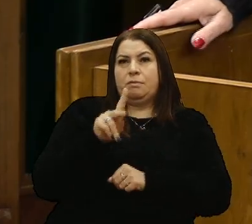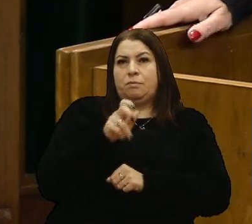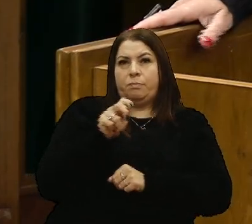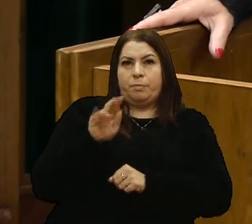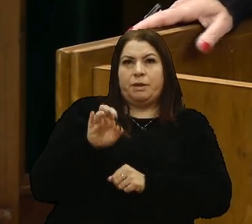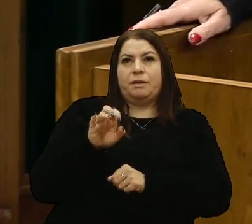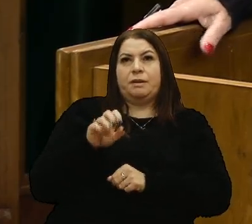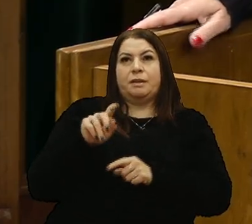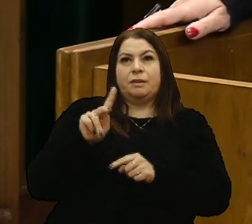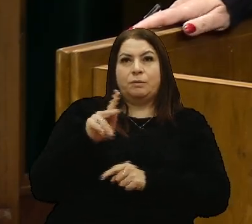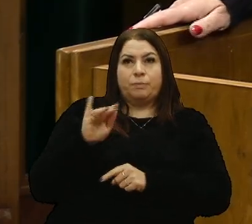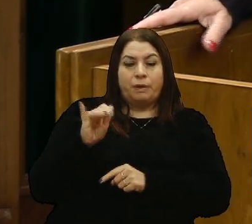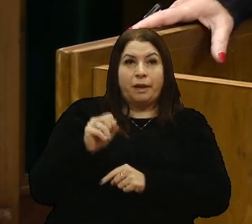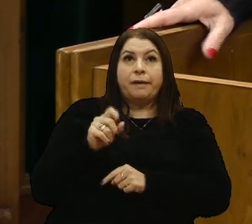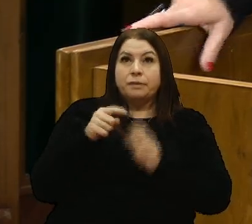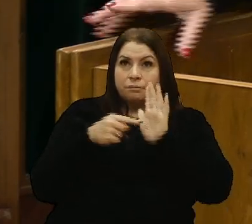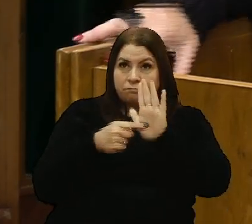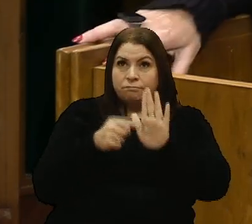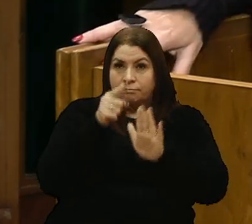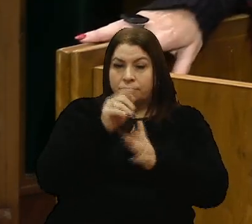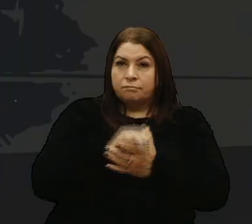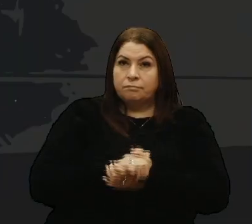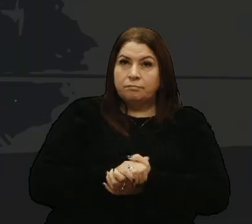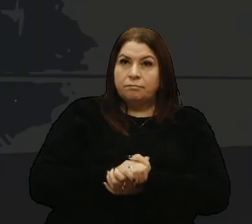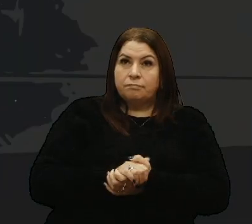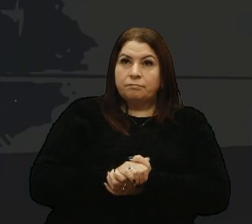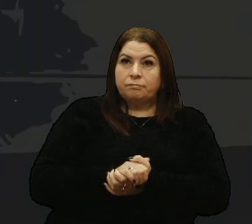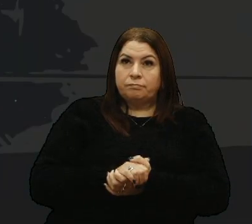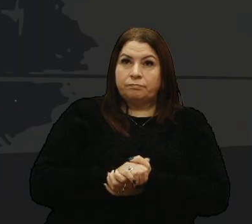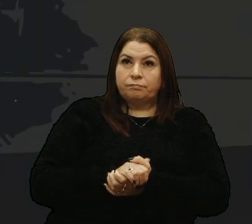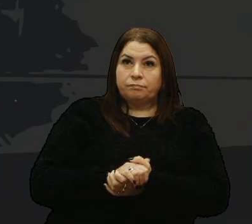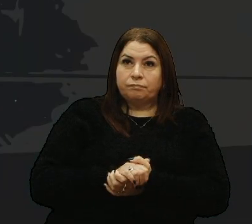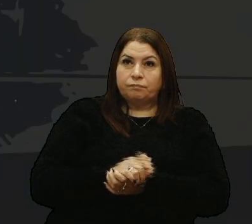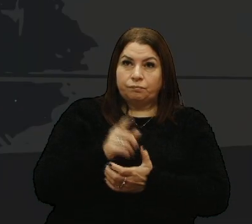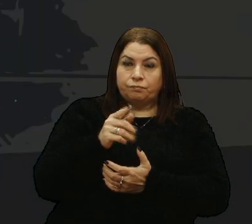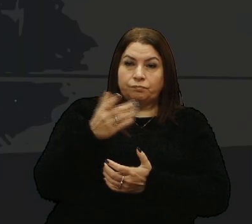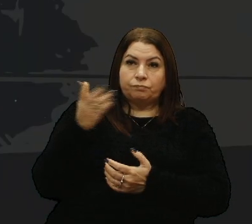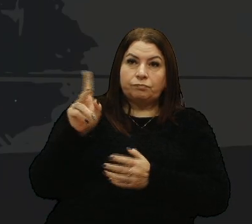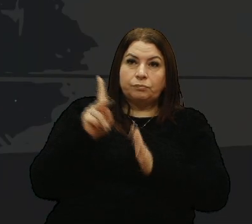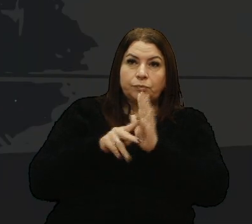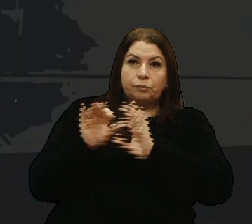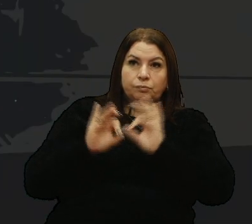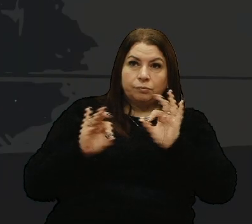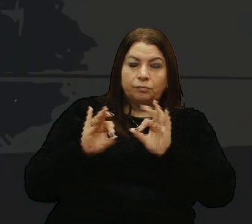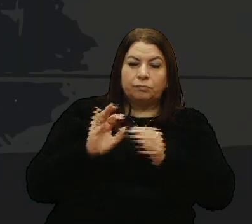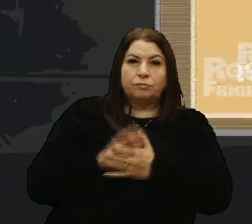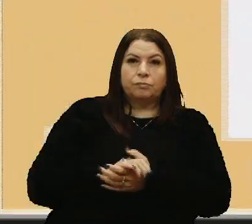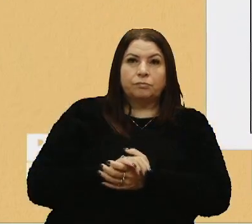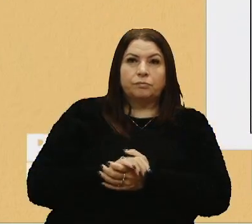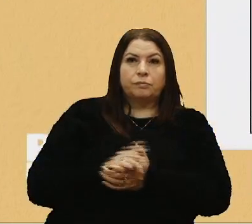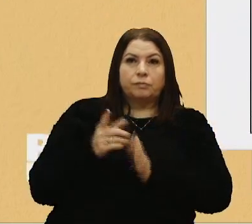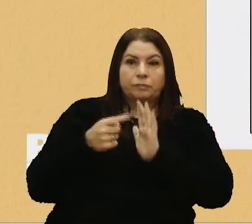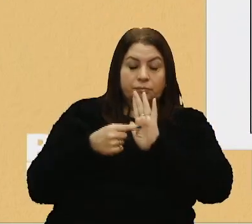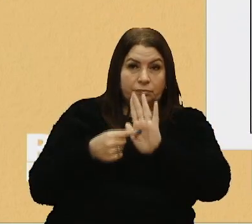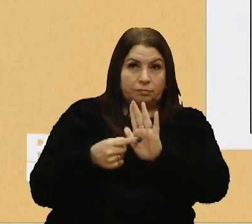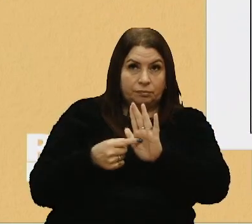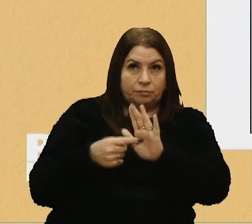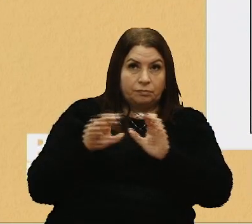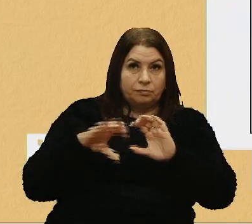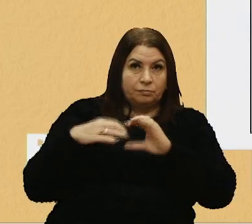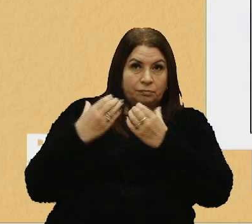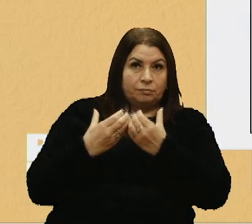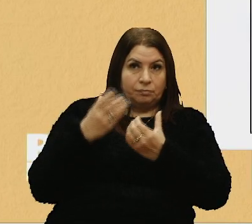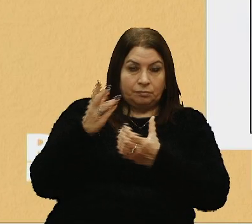Pinhais, e eu quero mostrar aqui, não sei se está aparecendo, o projeto que foi apresentado à